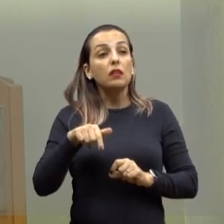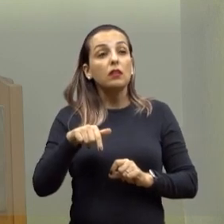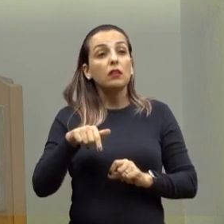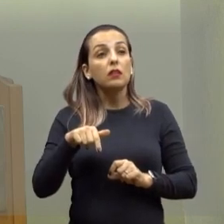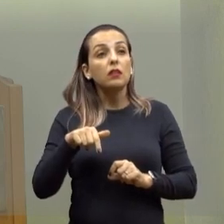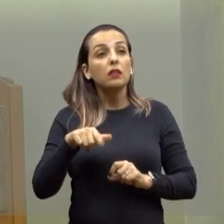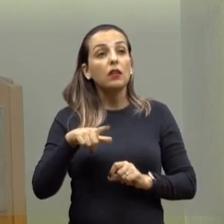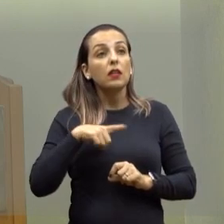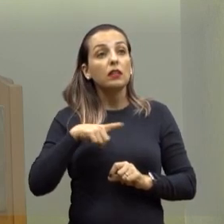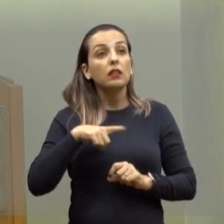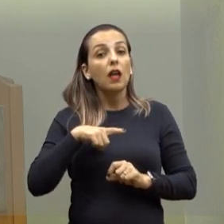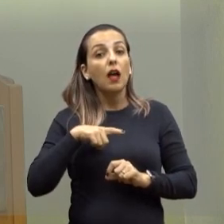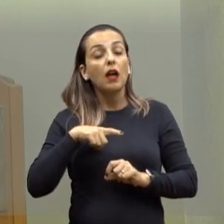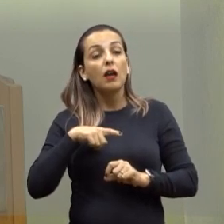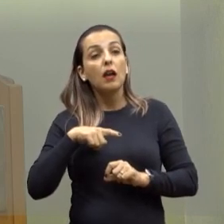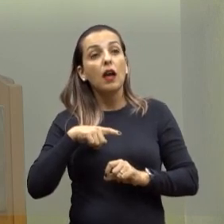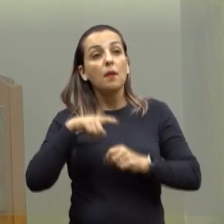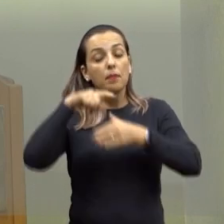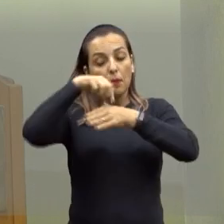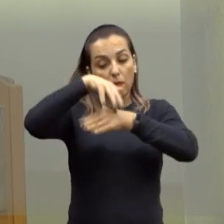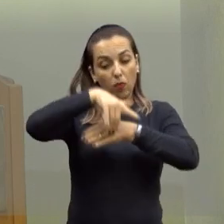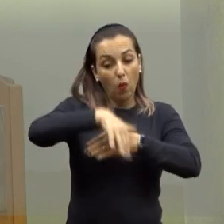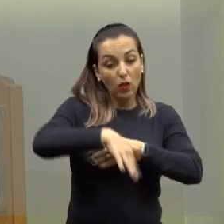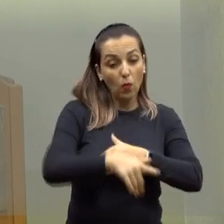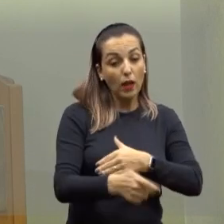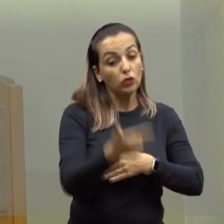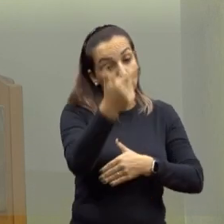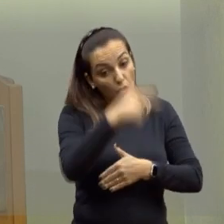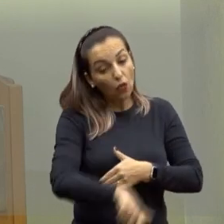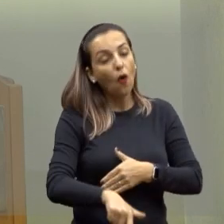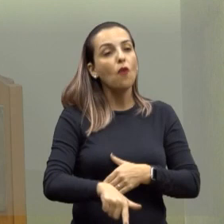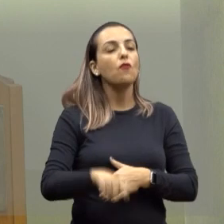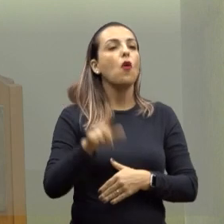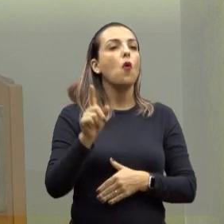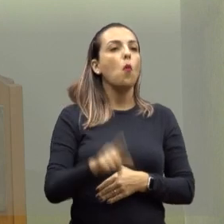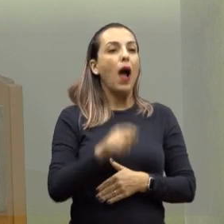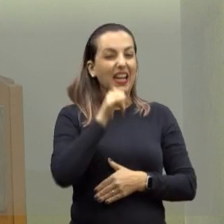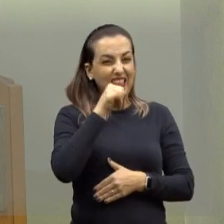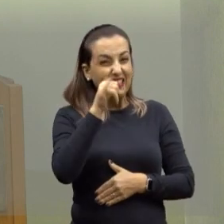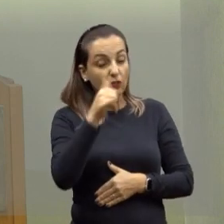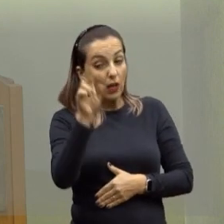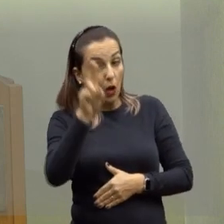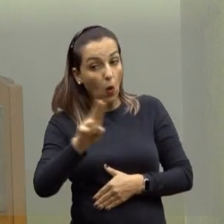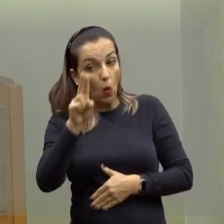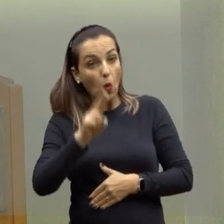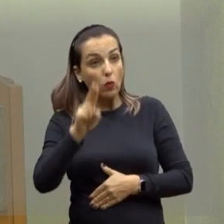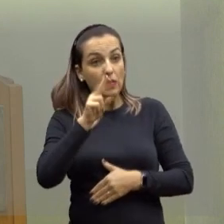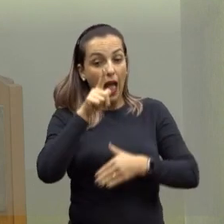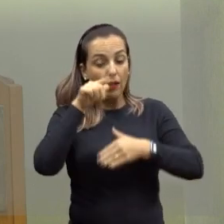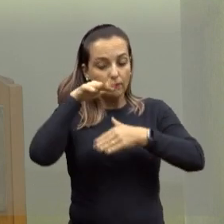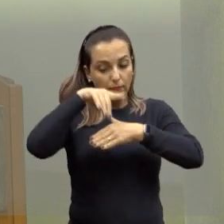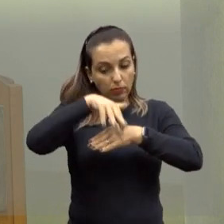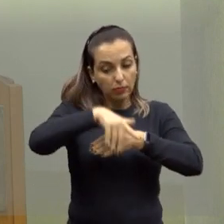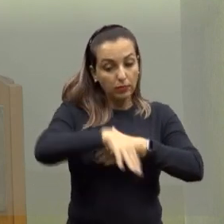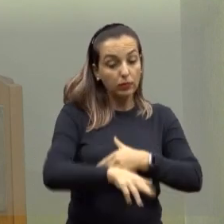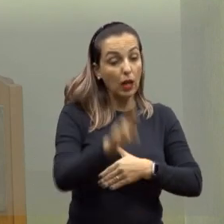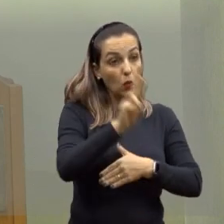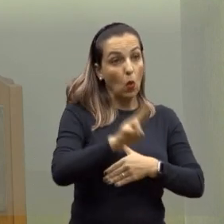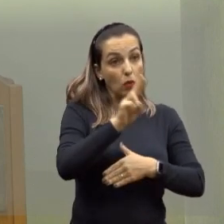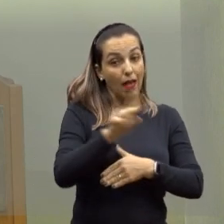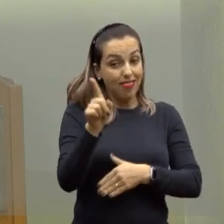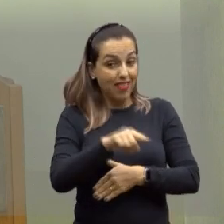Paulo porque a partir do momento que a energia é Deixa de ser utilizada a energia de represamento a energia de água